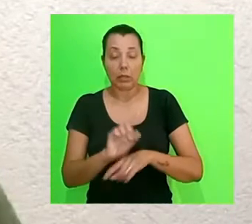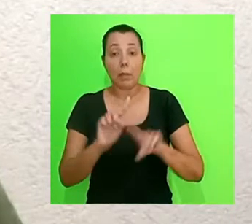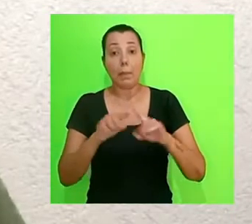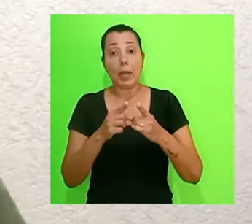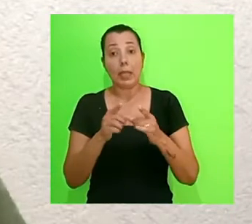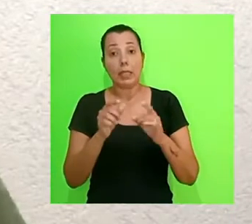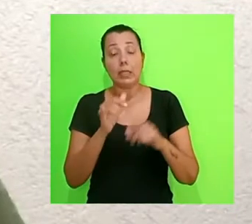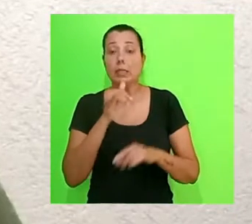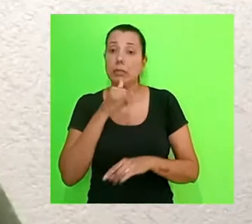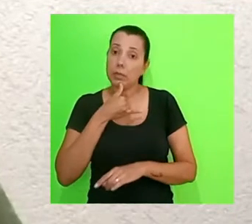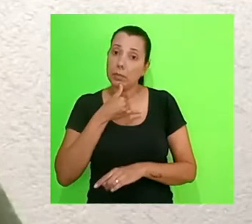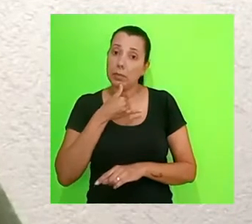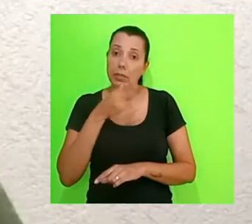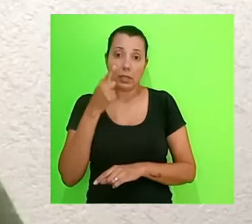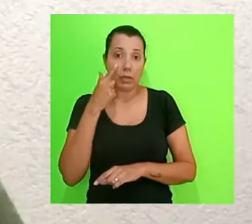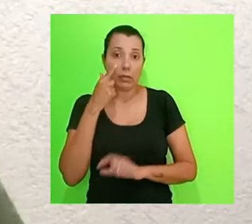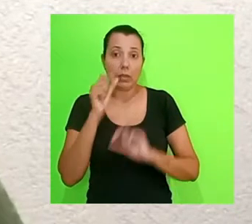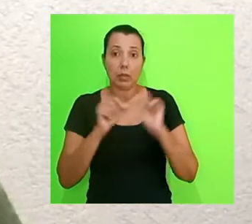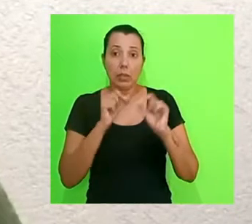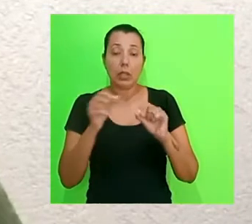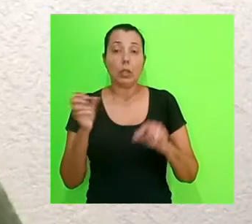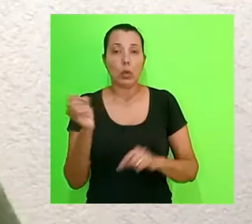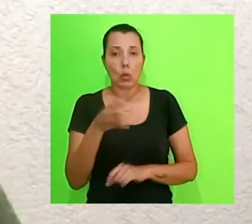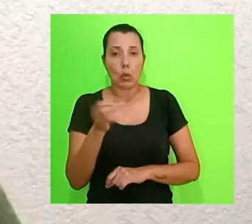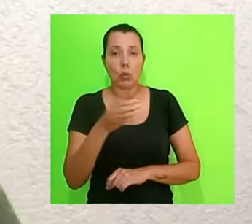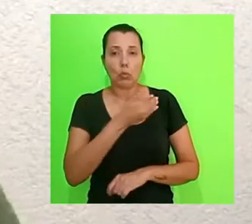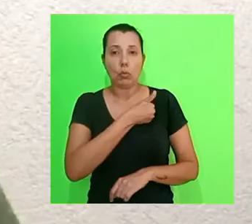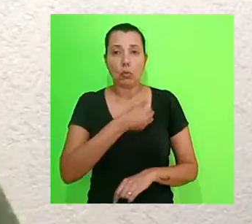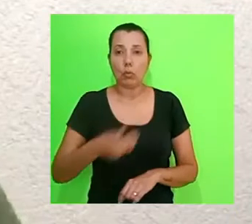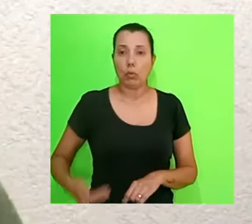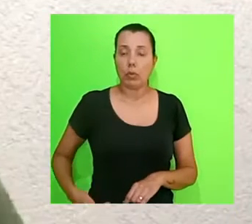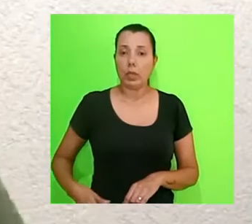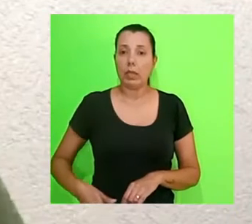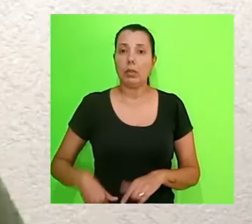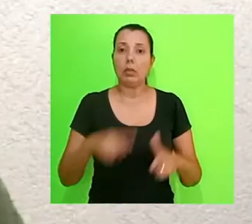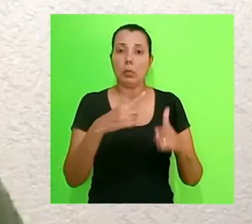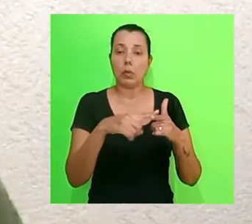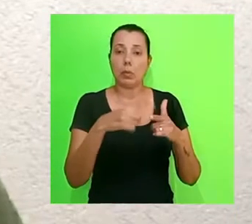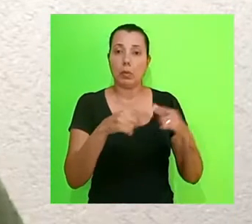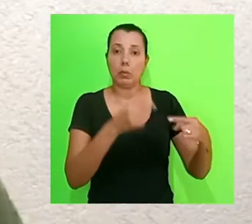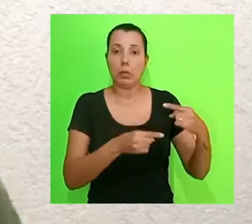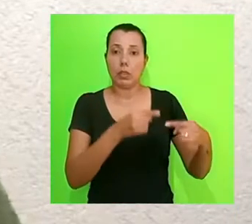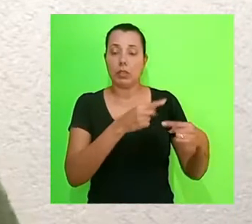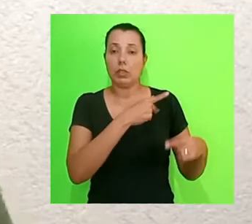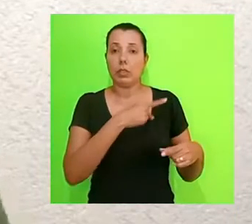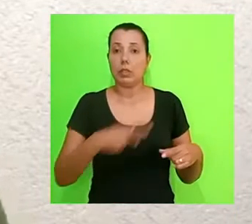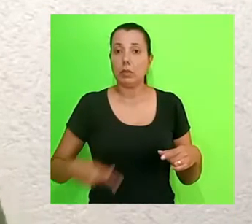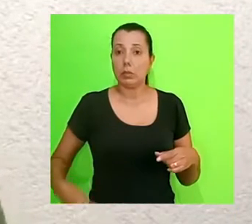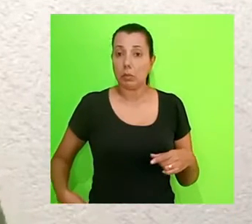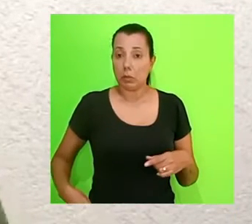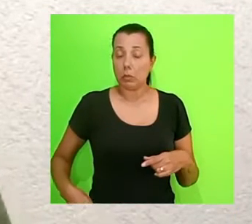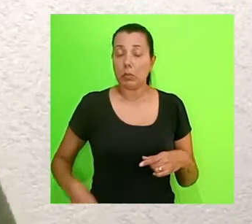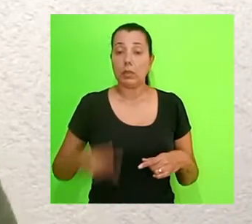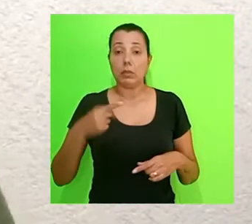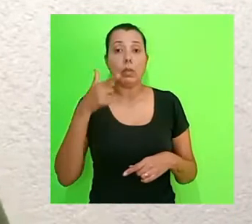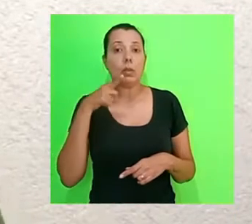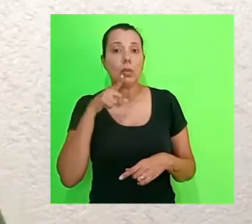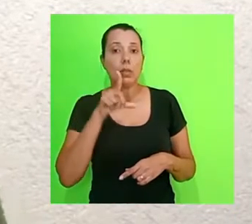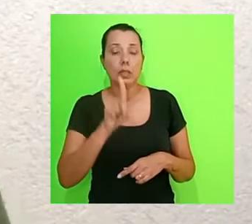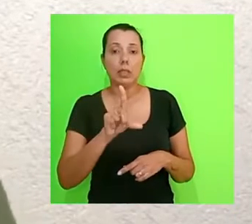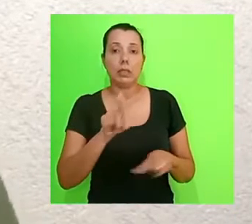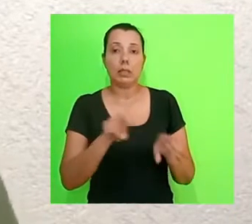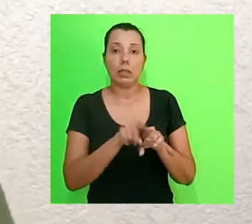vezes fica esquecida, né? E a gente sabe que a mulher, como bem foi colocado pela Gami